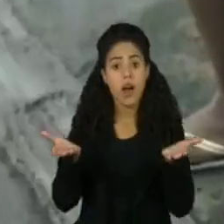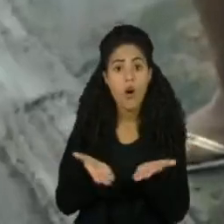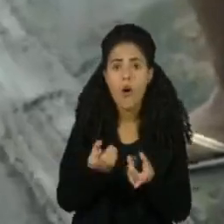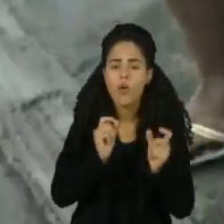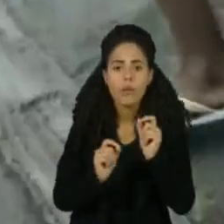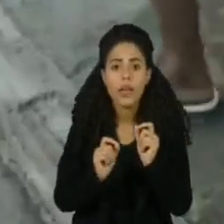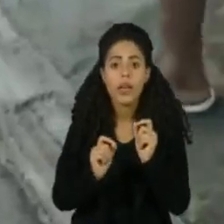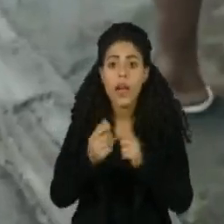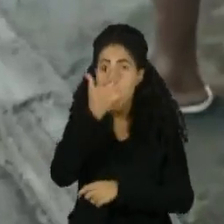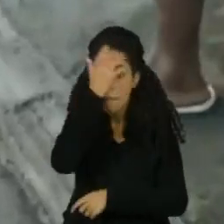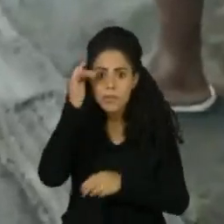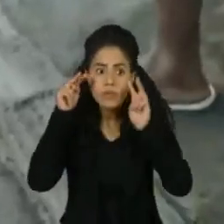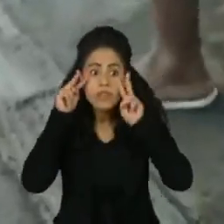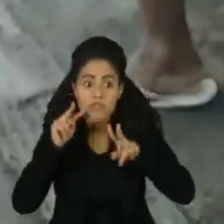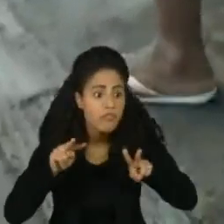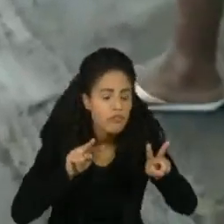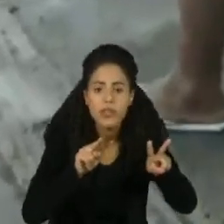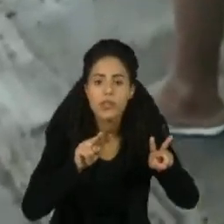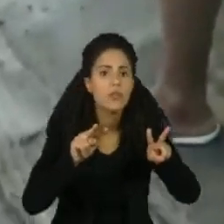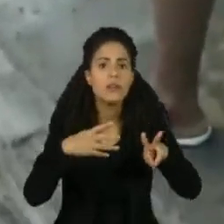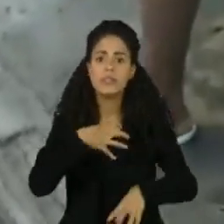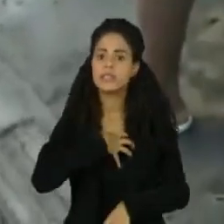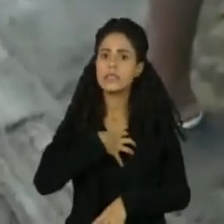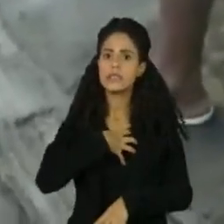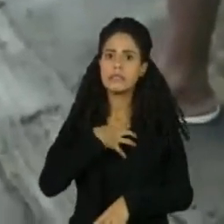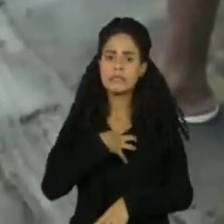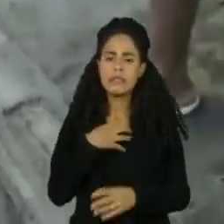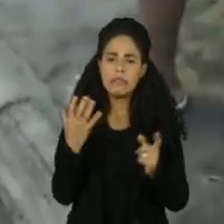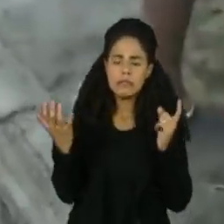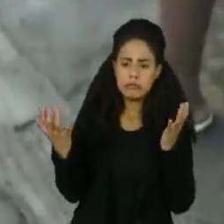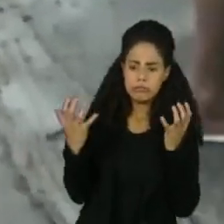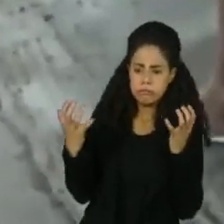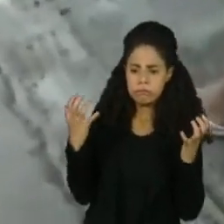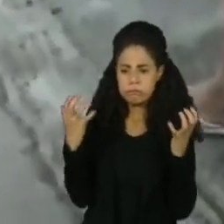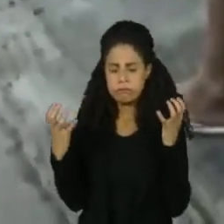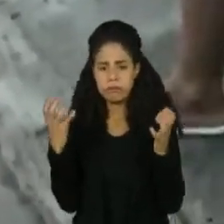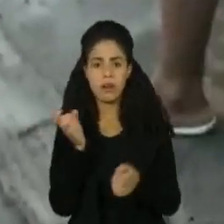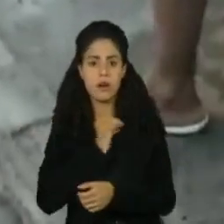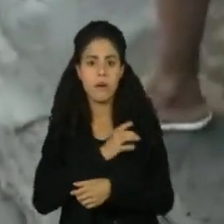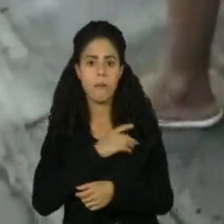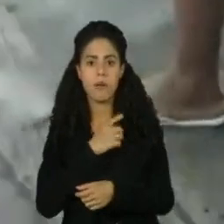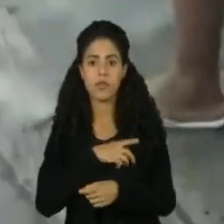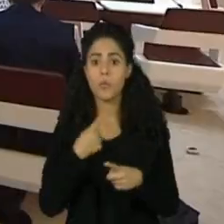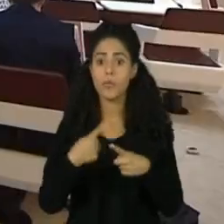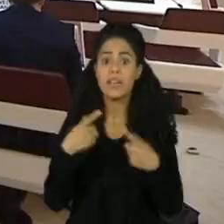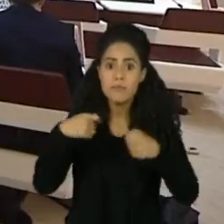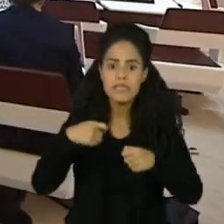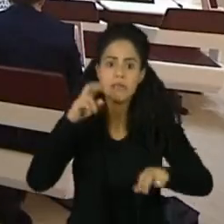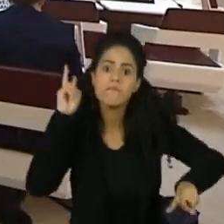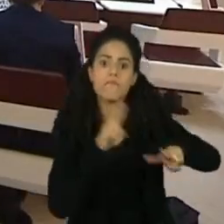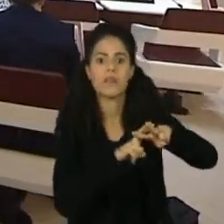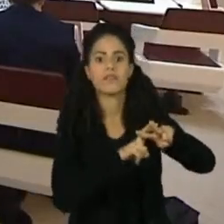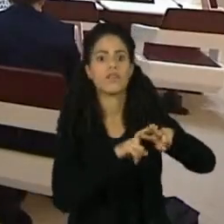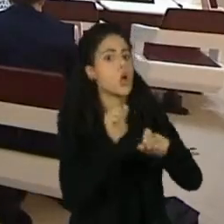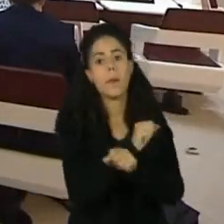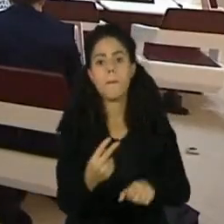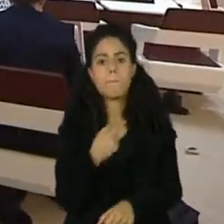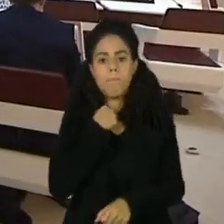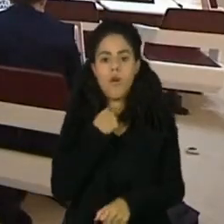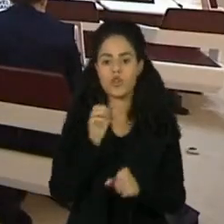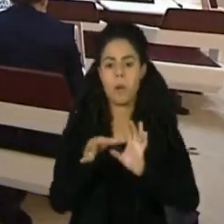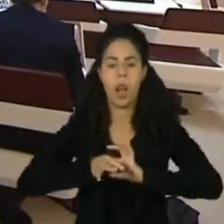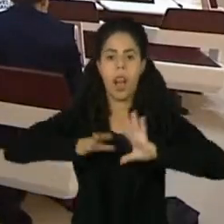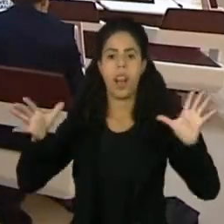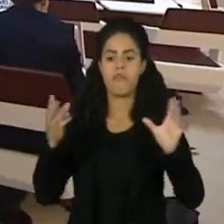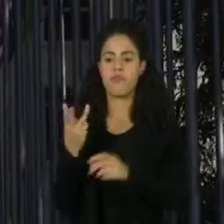argumentam que testemunhas do caso se sentiram ameaçadas se os envolvidos continuarem soltos o escritório do